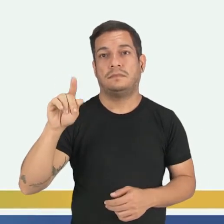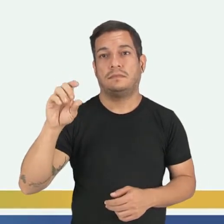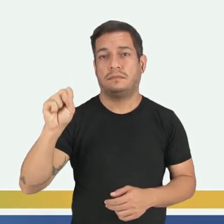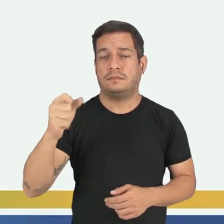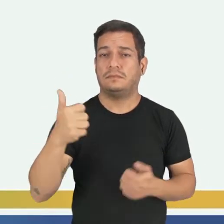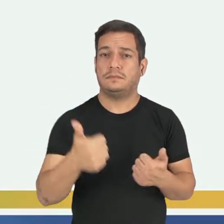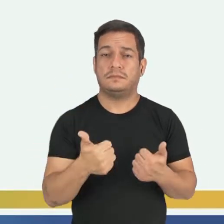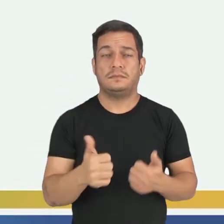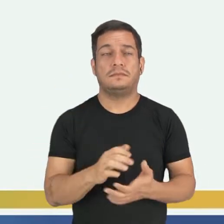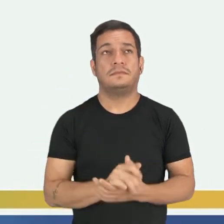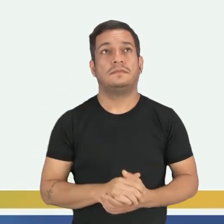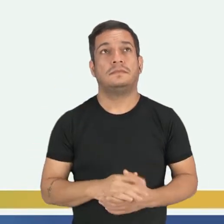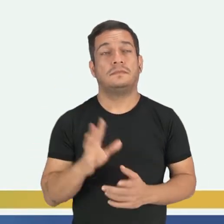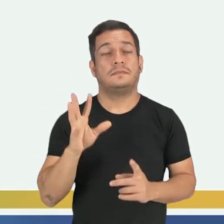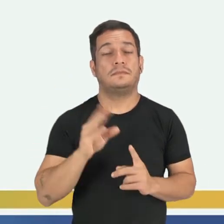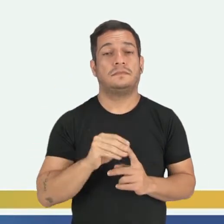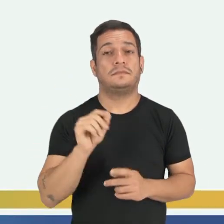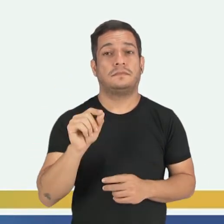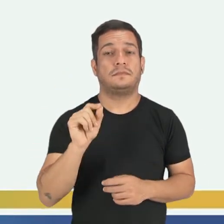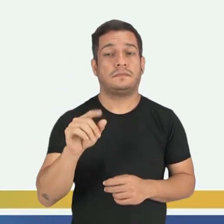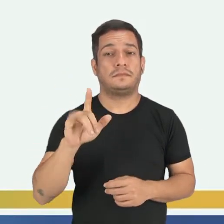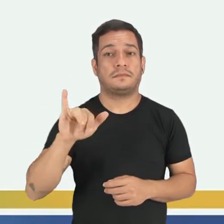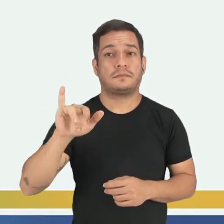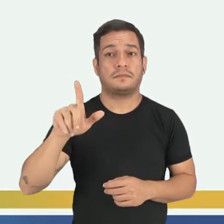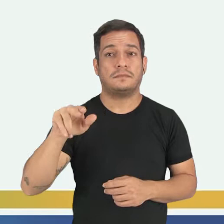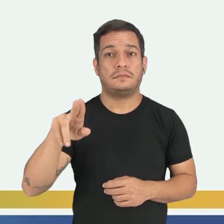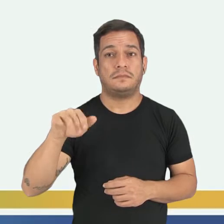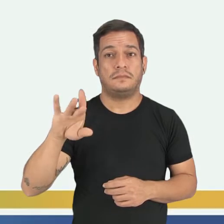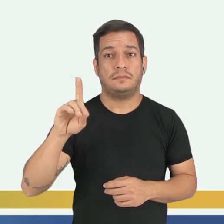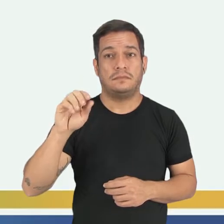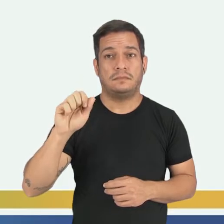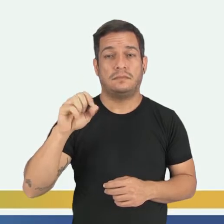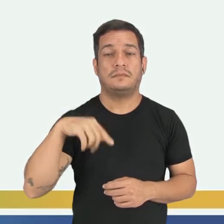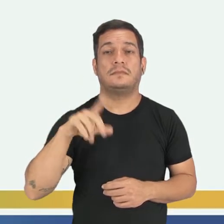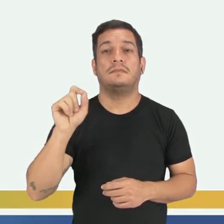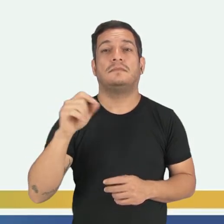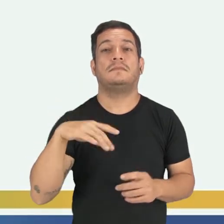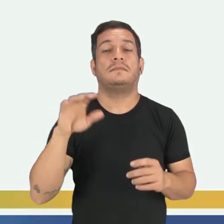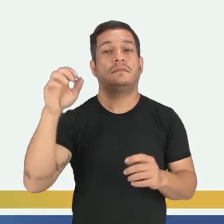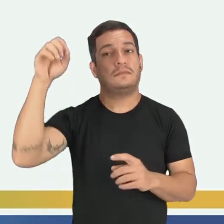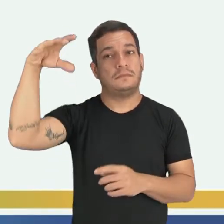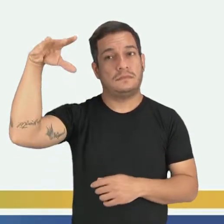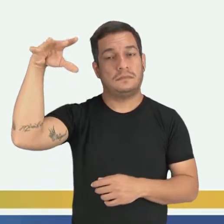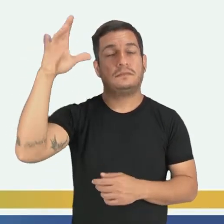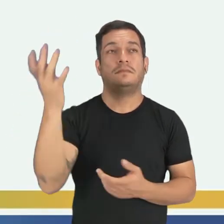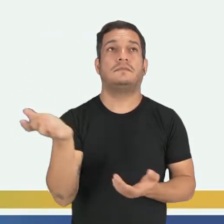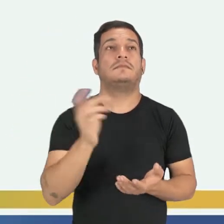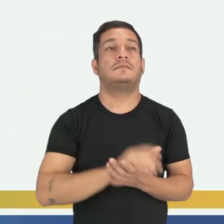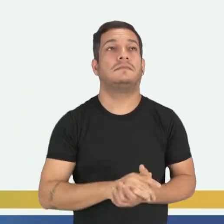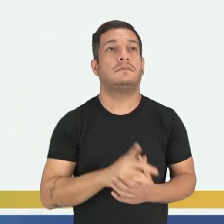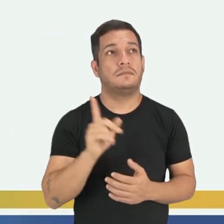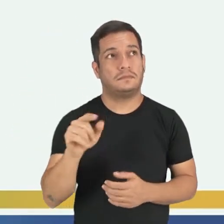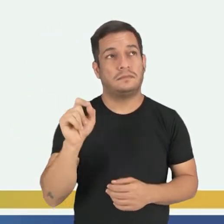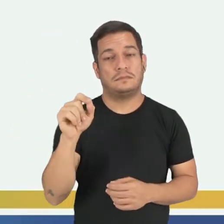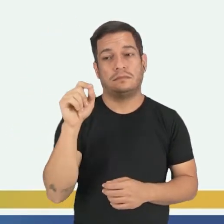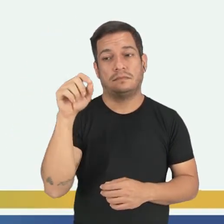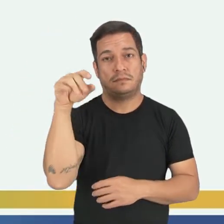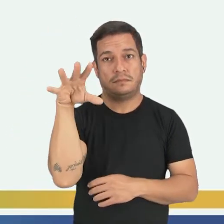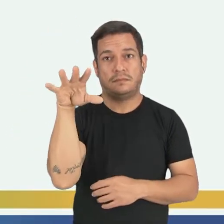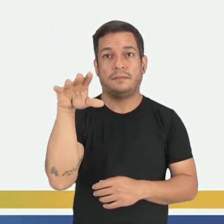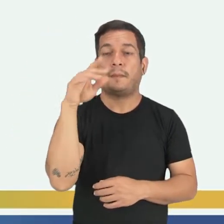certo? Então, a função dos objetos iluminados é refletir. Essa